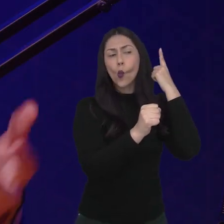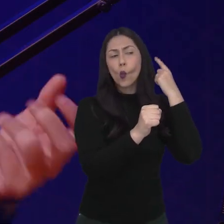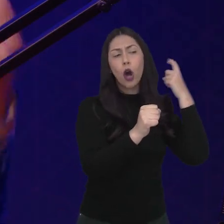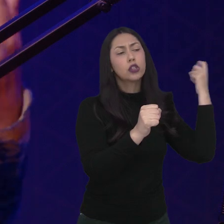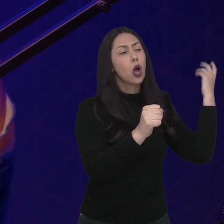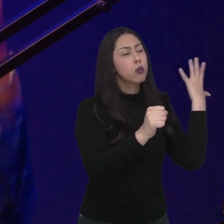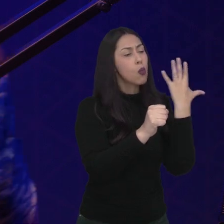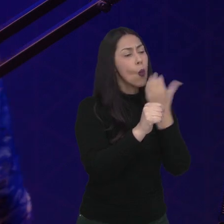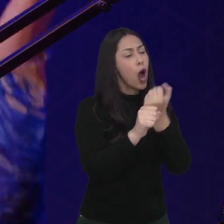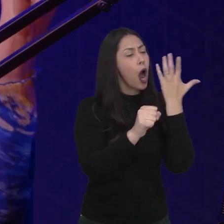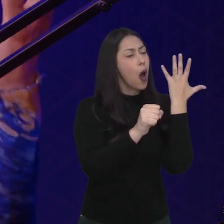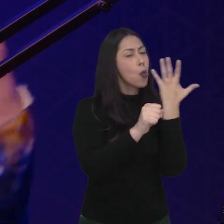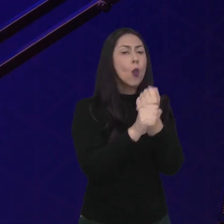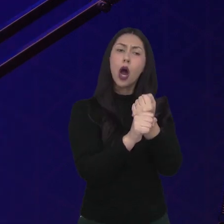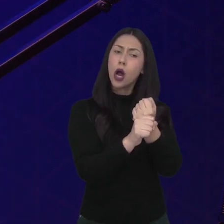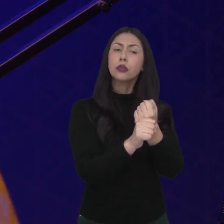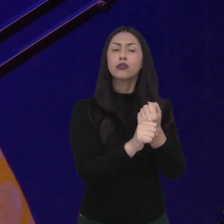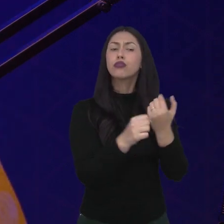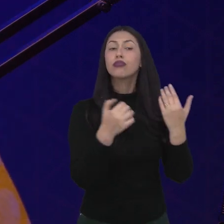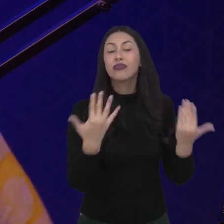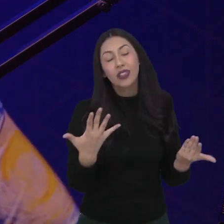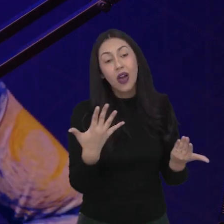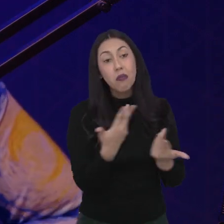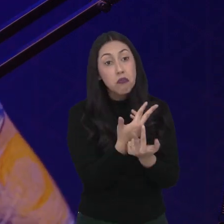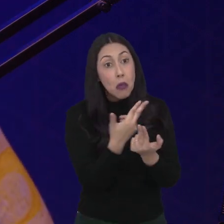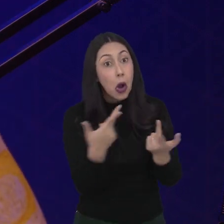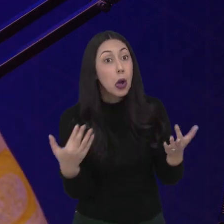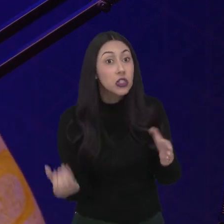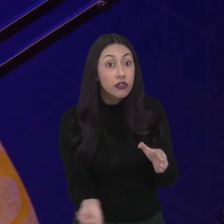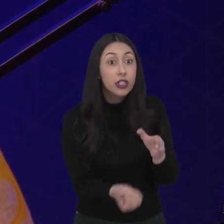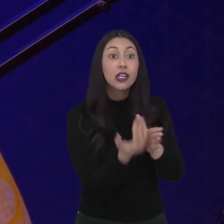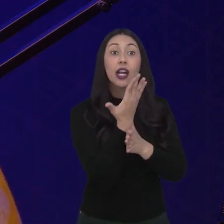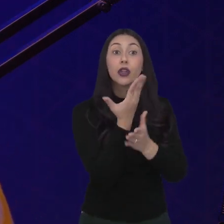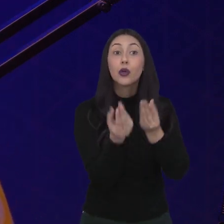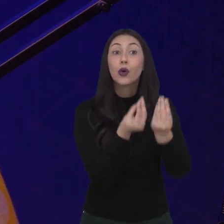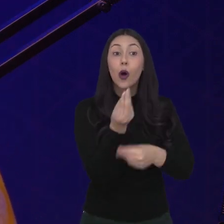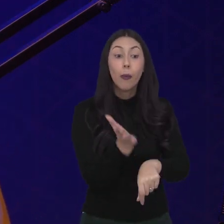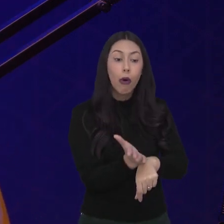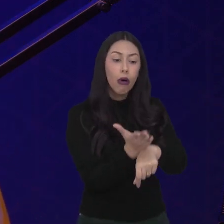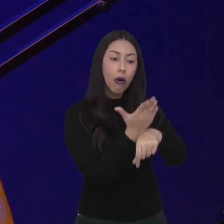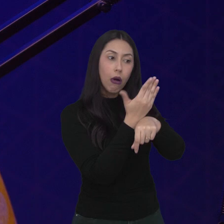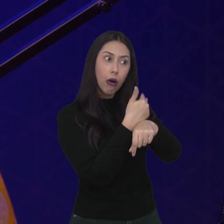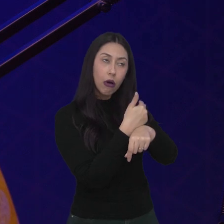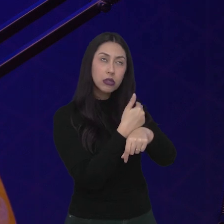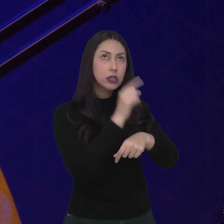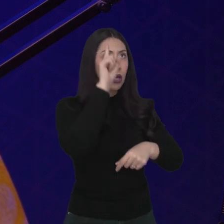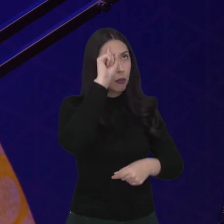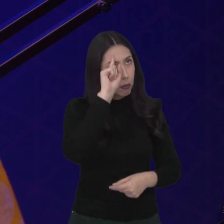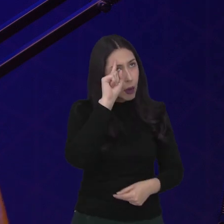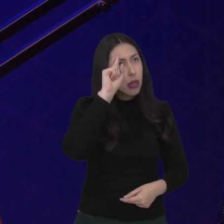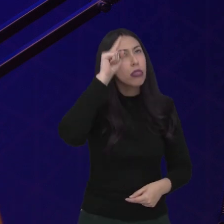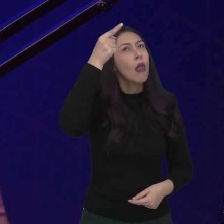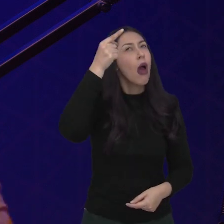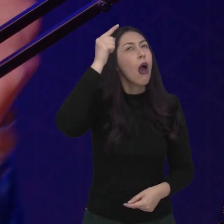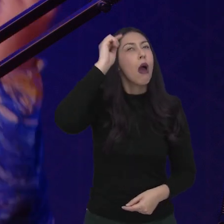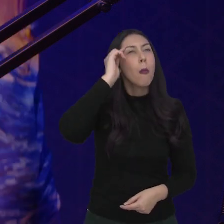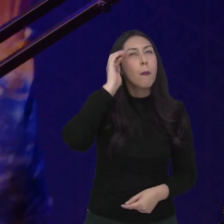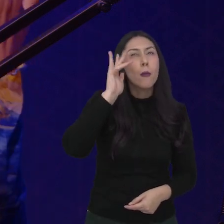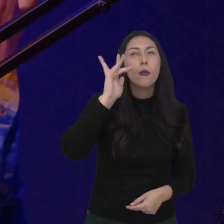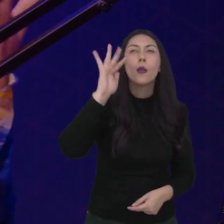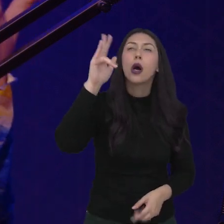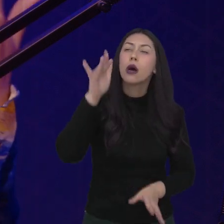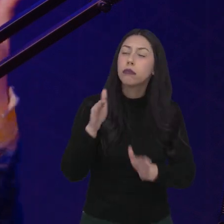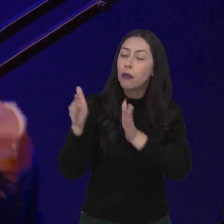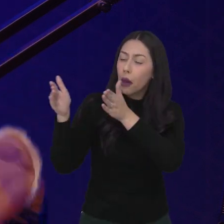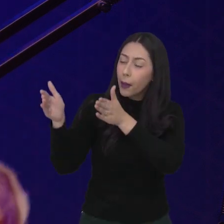captar o som, será que tem como? Então todas essas coisas foram feitas através de processos de, né, através